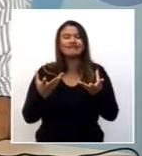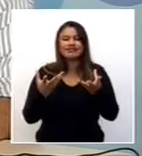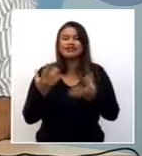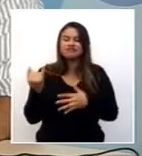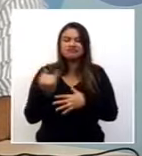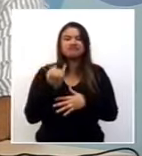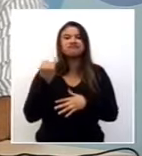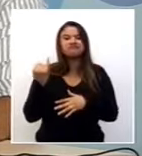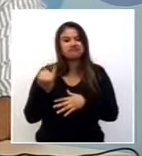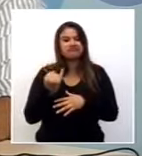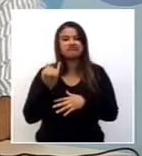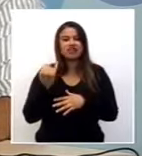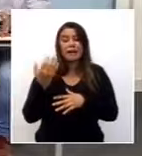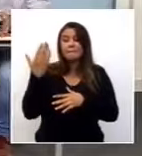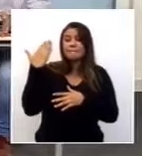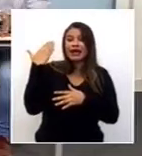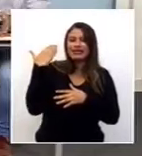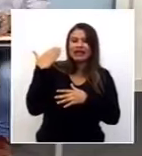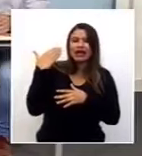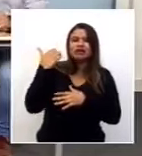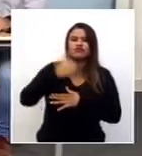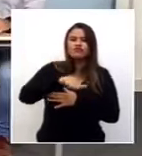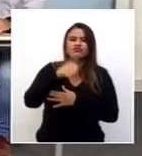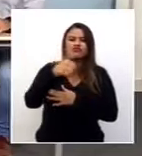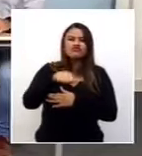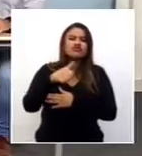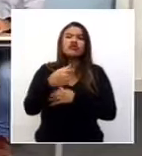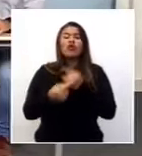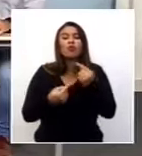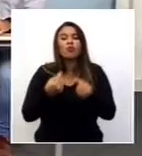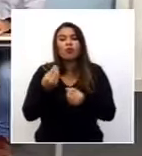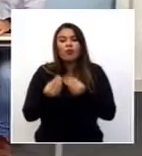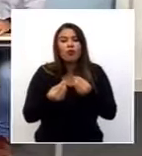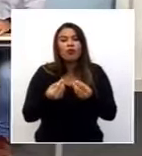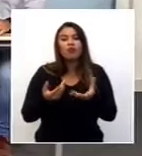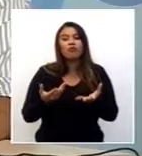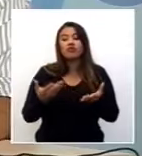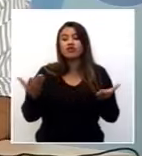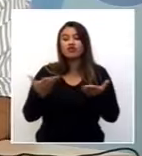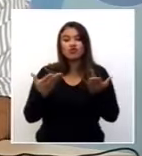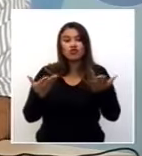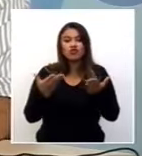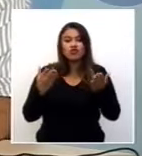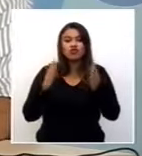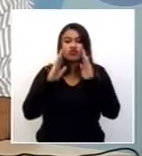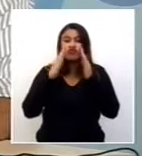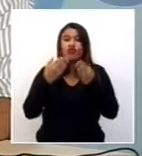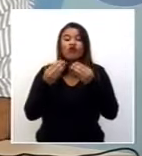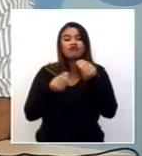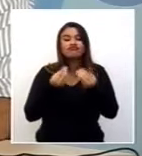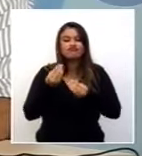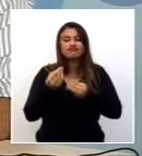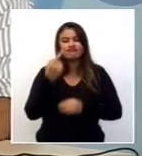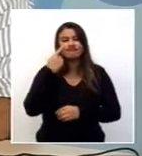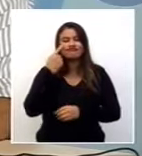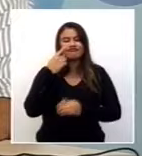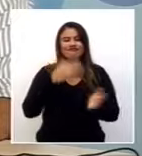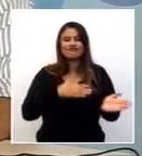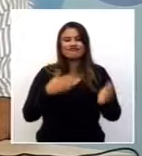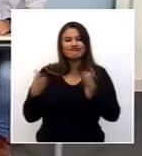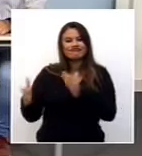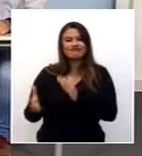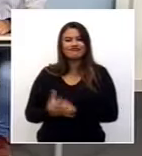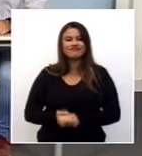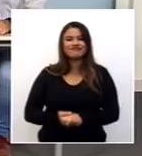contexto de como era antigamente essa avaliação e como é que a gente deve encarar isso hoje em dia, né? Isso. Então vamos lá?